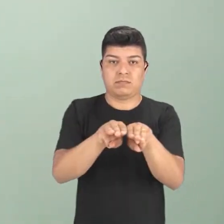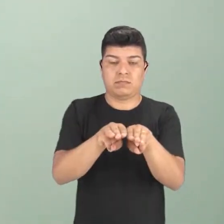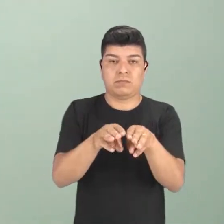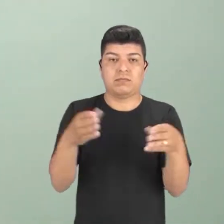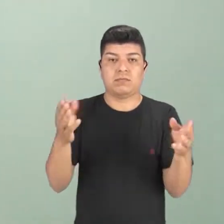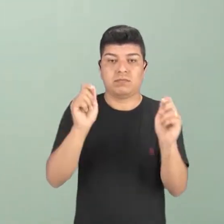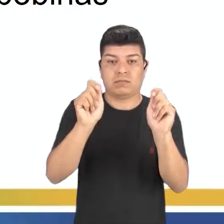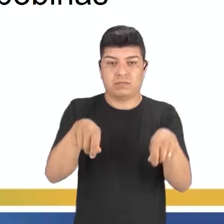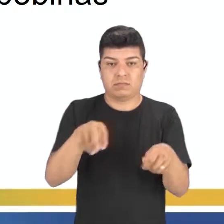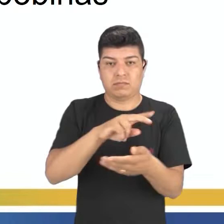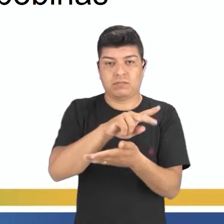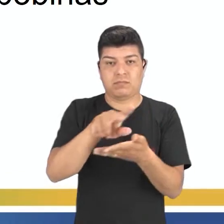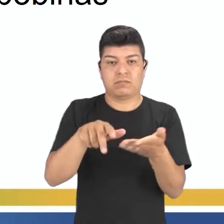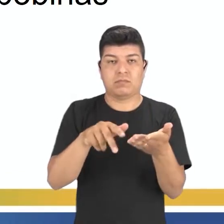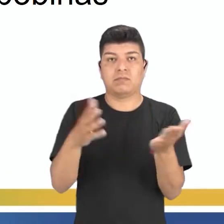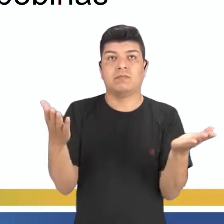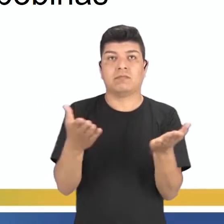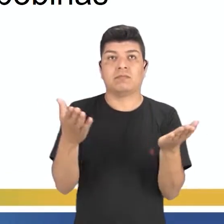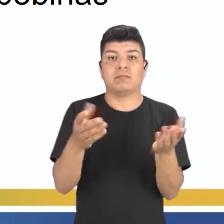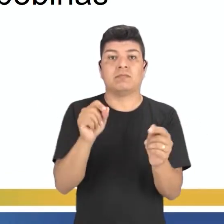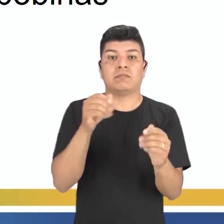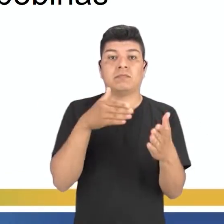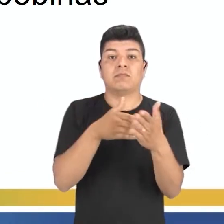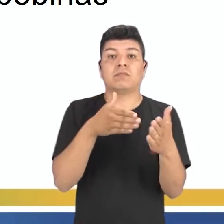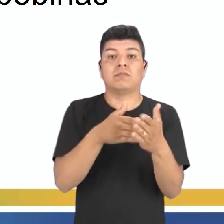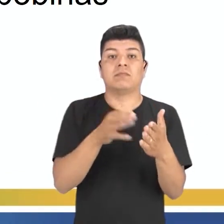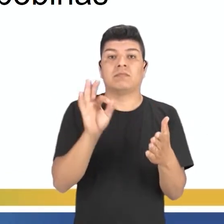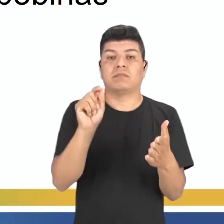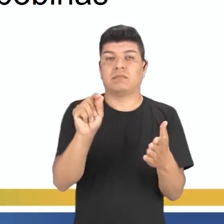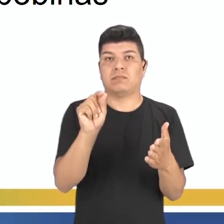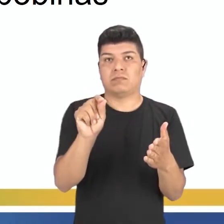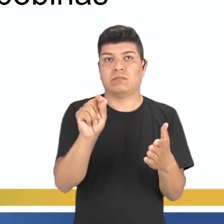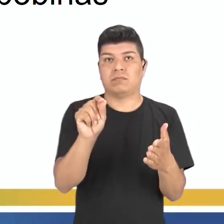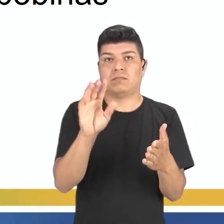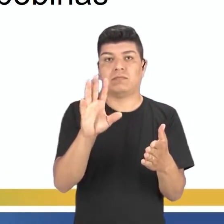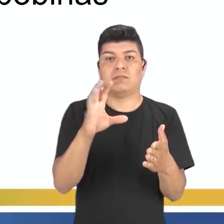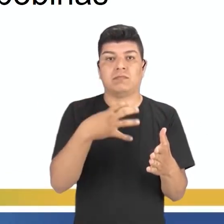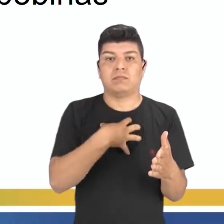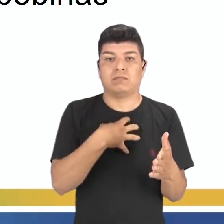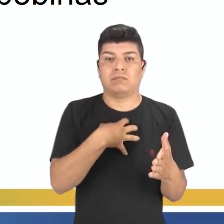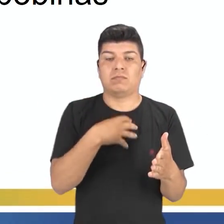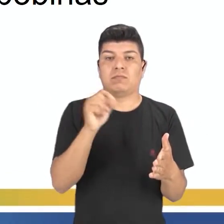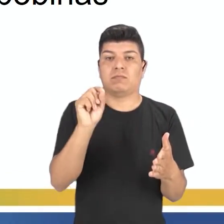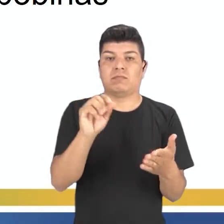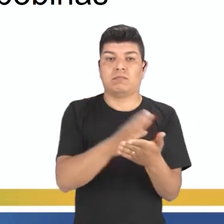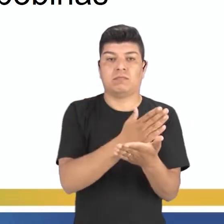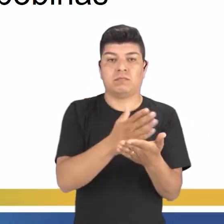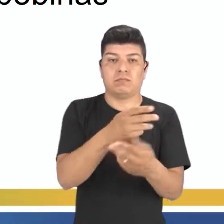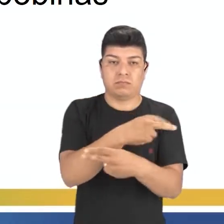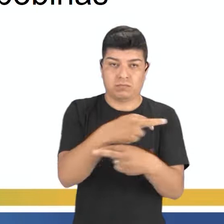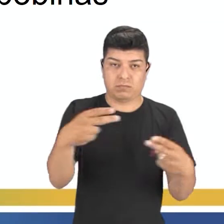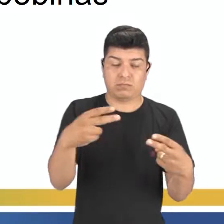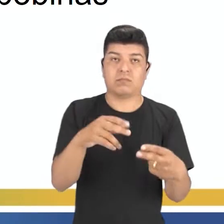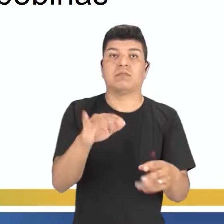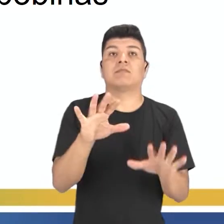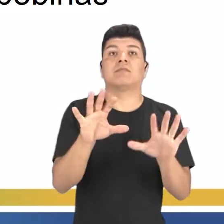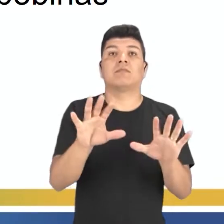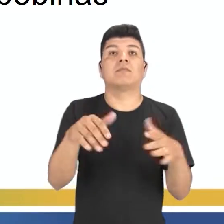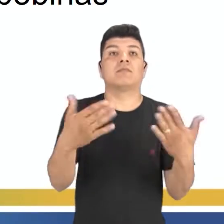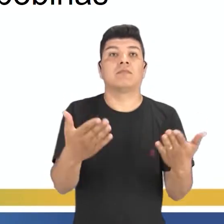várias possibilidades. Hoje a gente vai restringir isso para um comportamento em alguns materiais. São